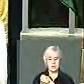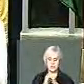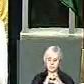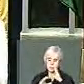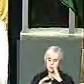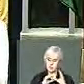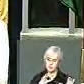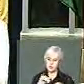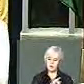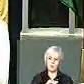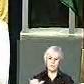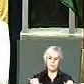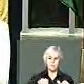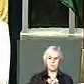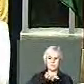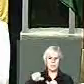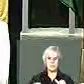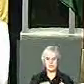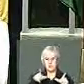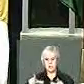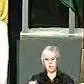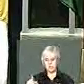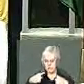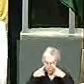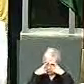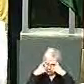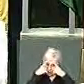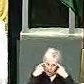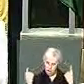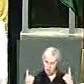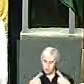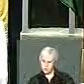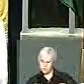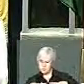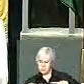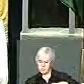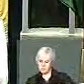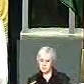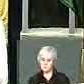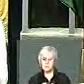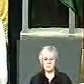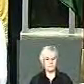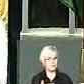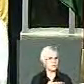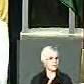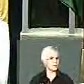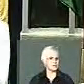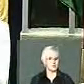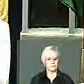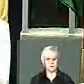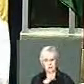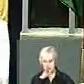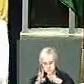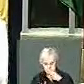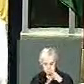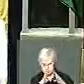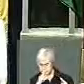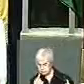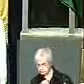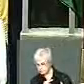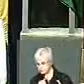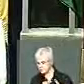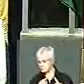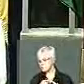de comunicação se transformando em território de violência, de incitação a